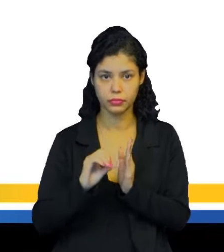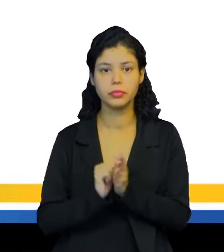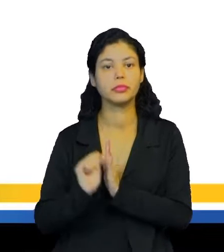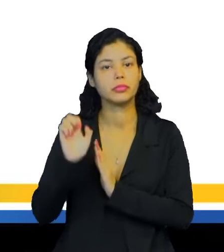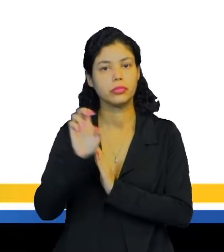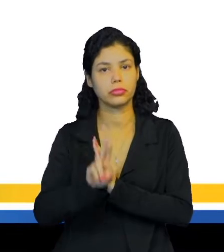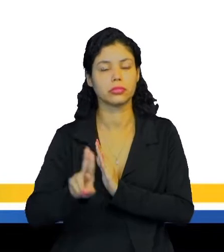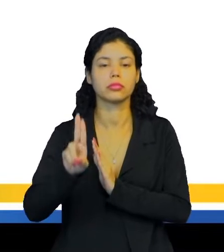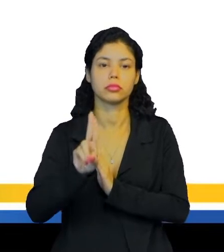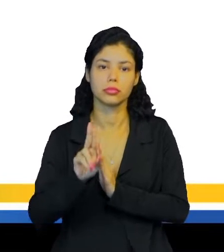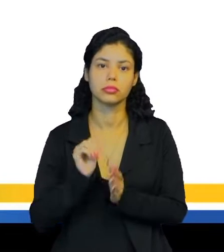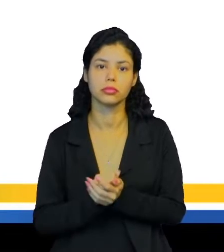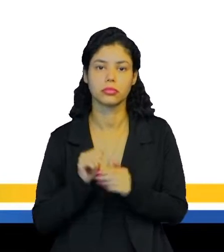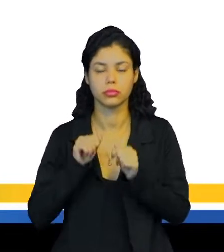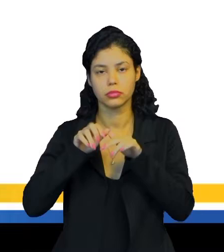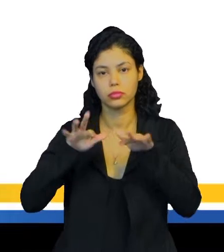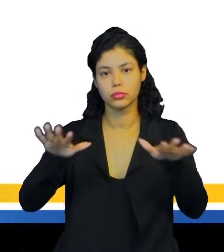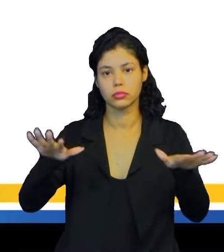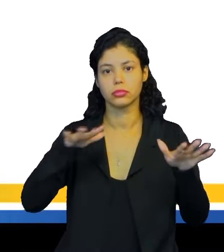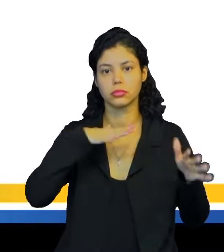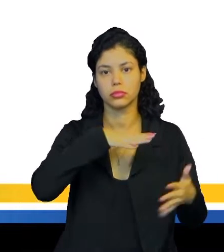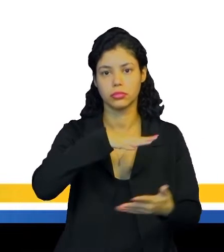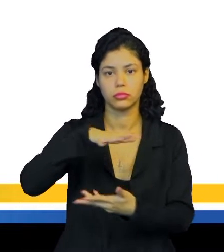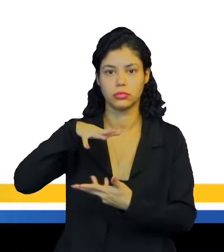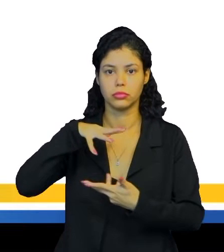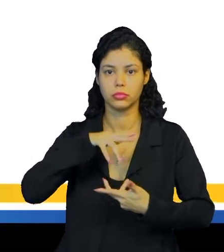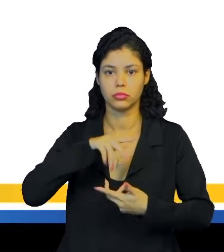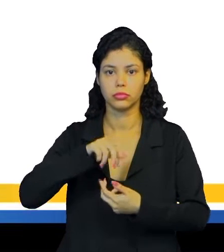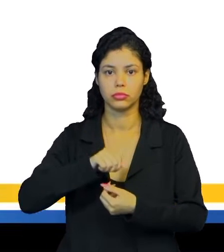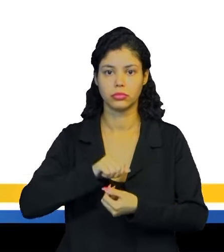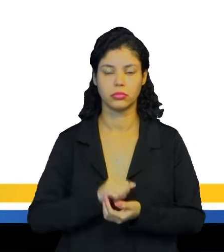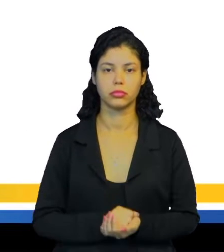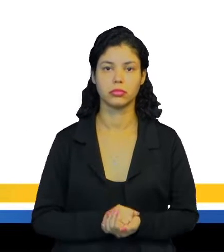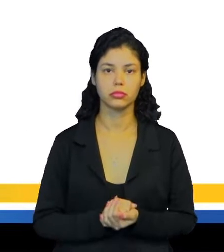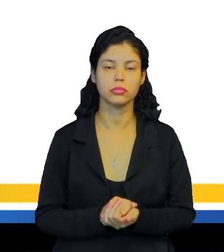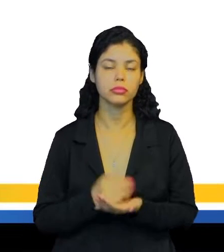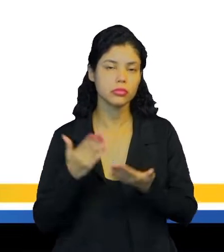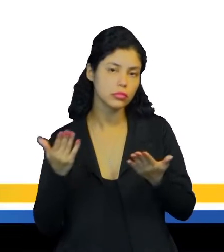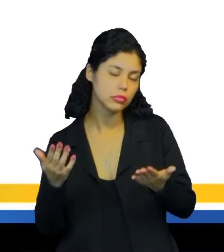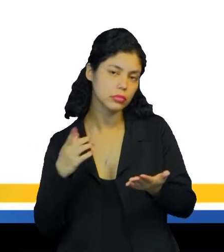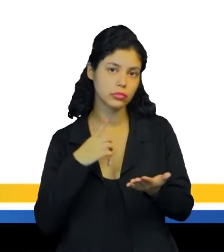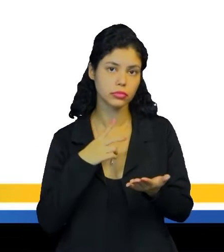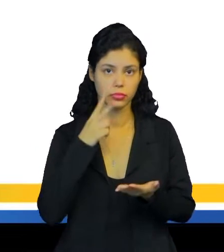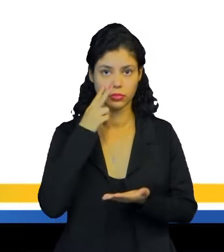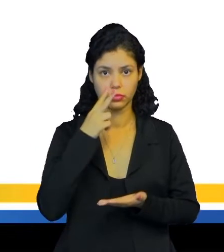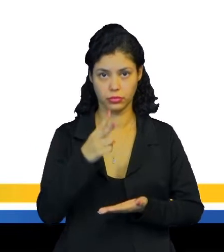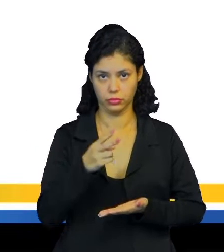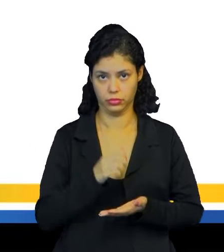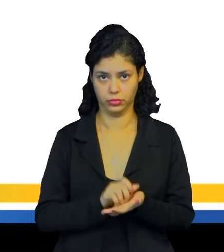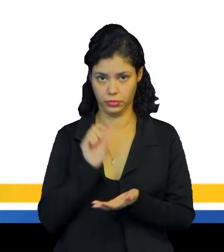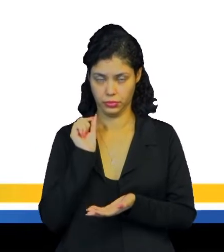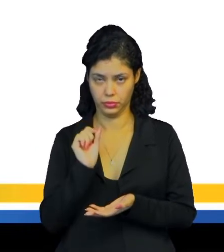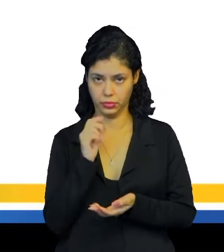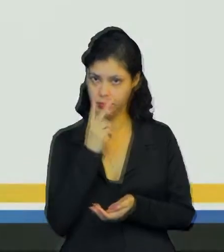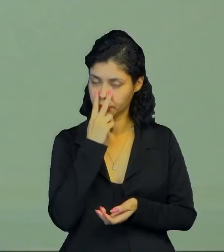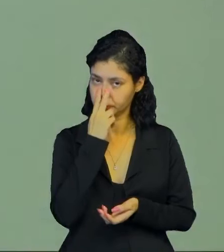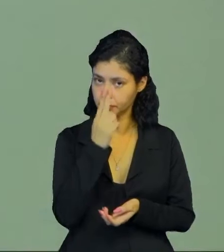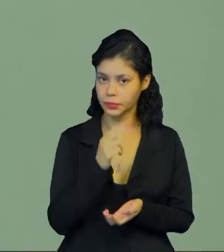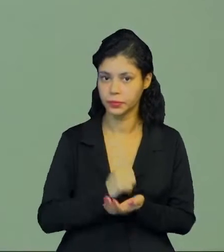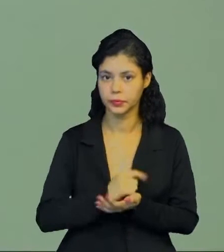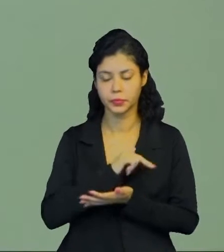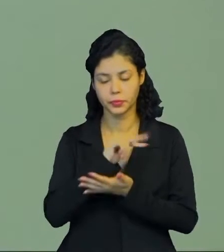na Europa, se espalhando por todo o mundo, né? Então aí nós vimos que ele aparece